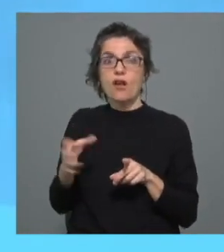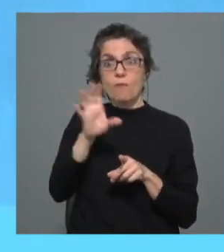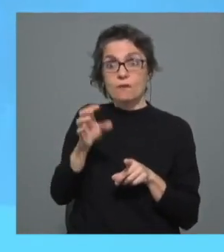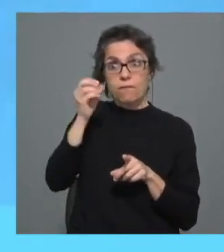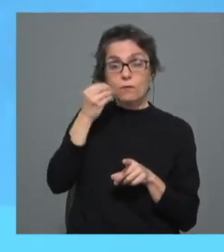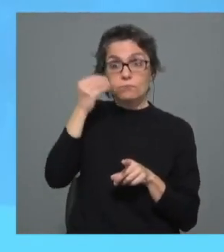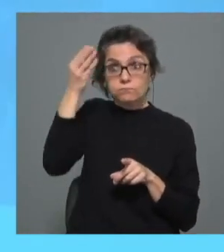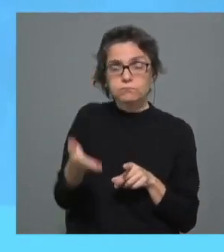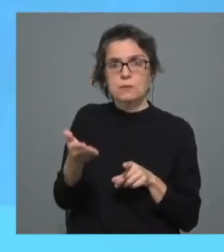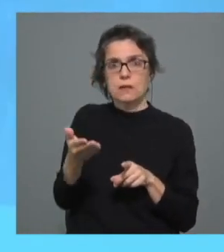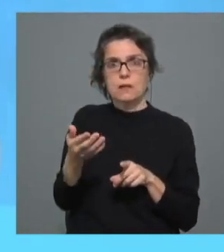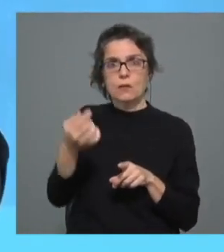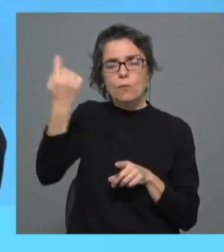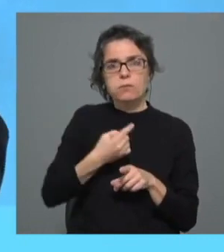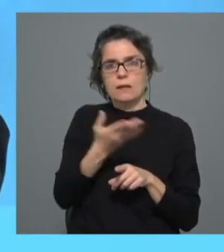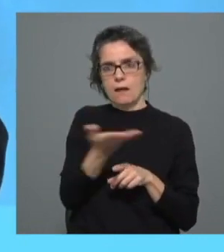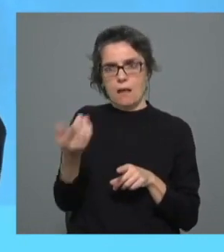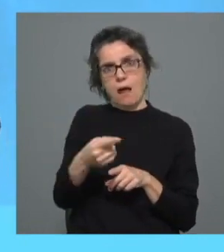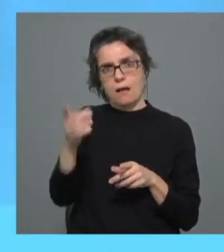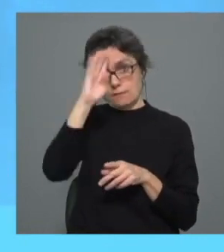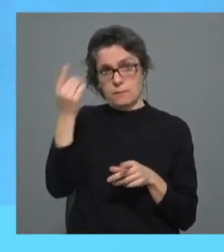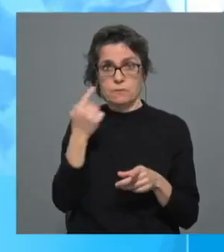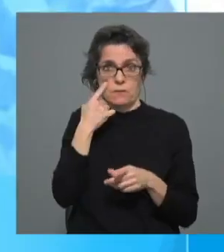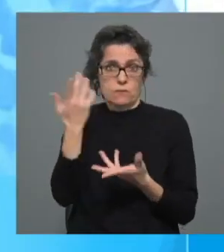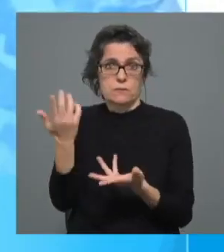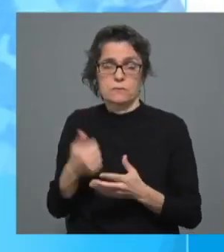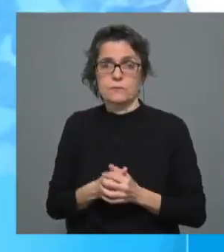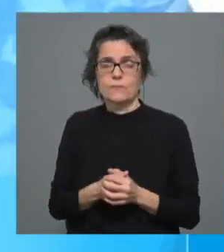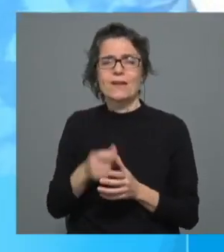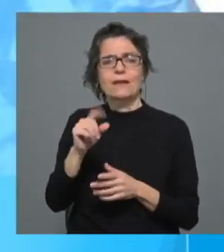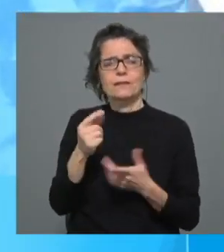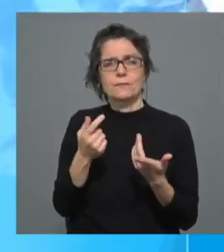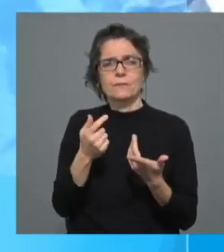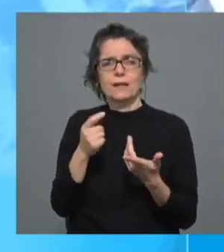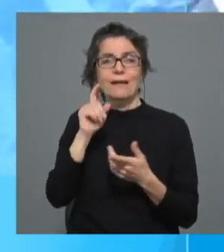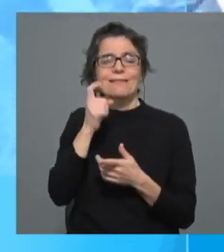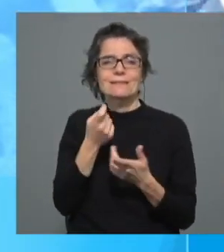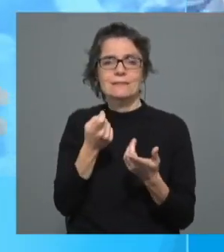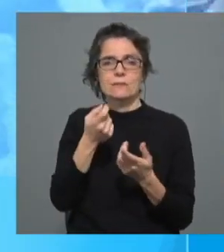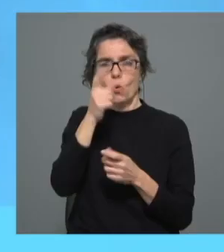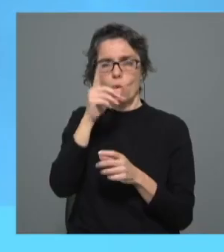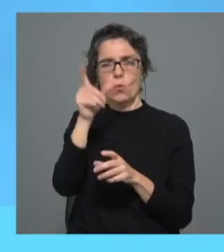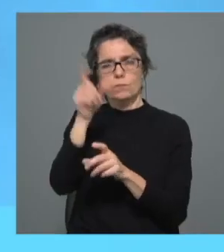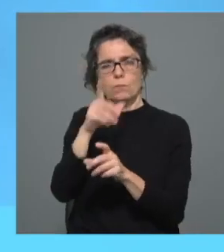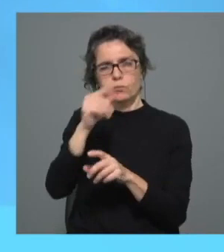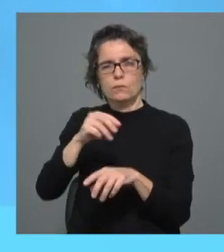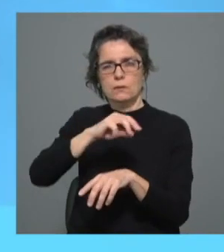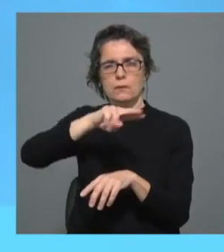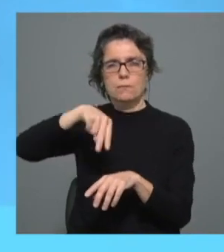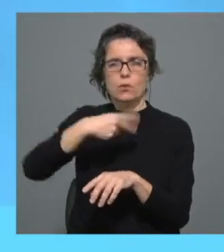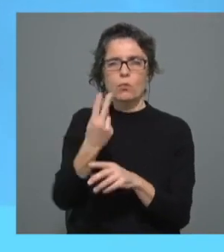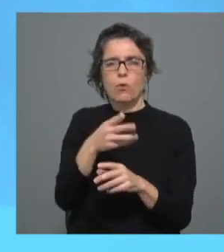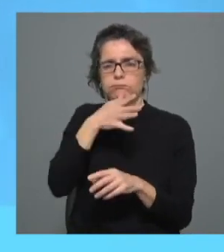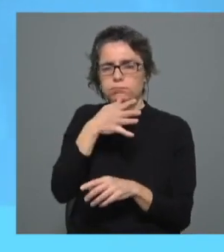específica, particular da Brigada do Combate, que nós já conhecemos. E era à procura de um tempo de antena que já escapa a Putin? Sim. Num discurso tão longo, etc. E que